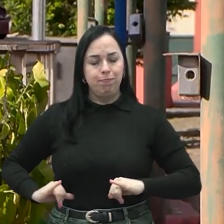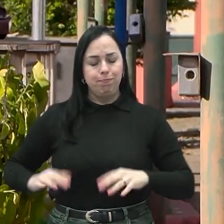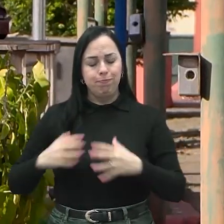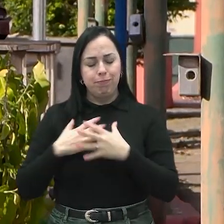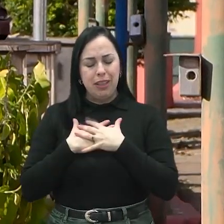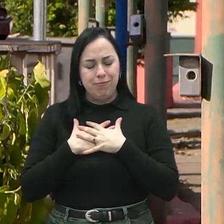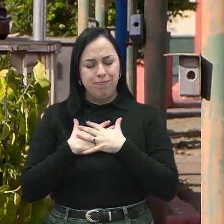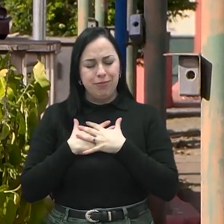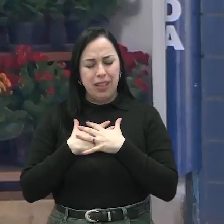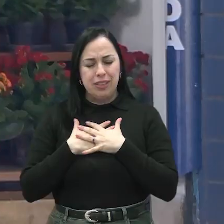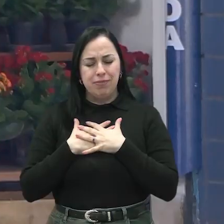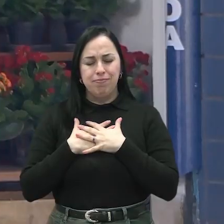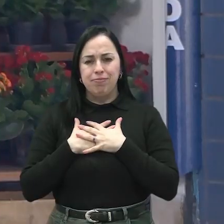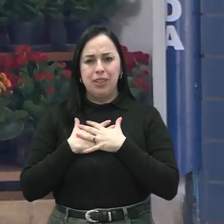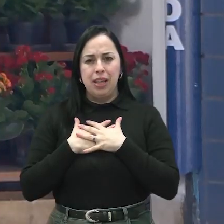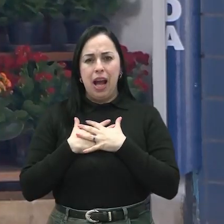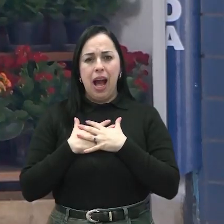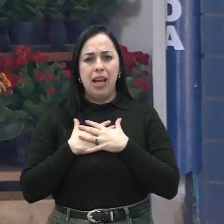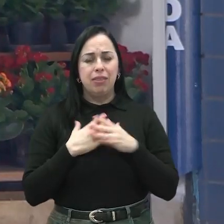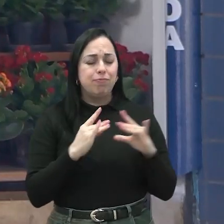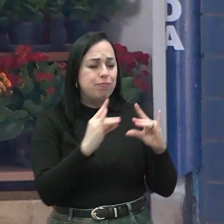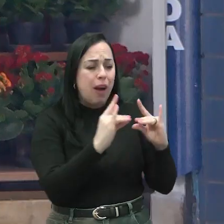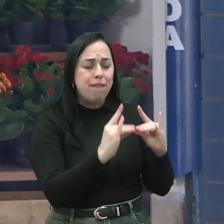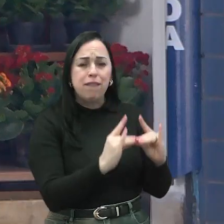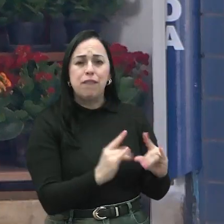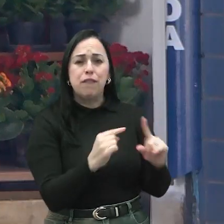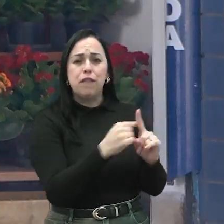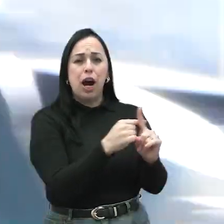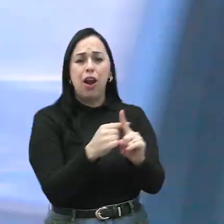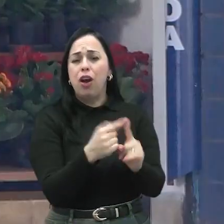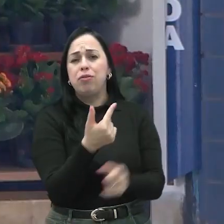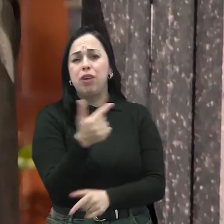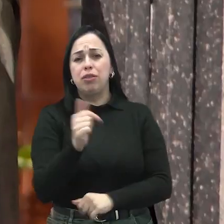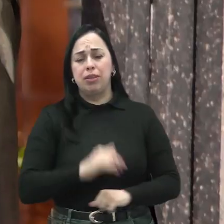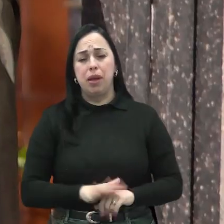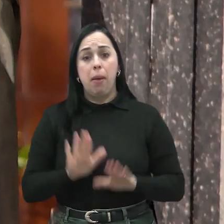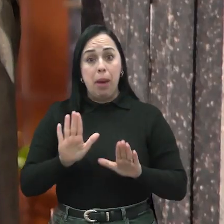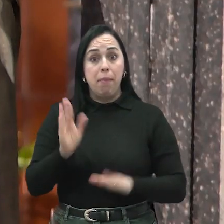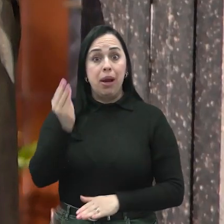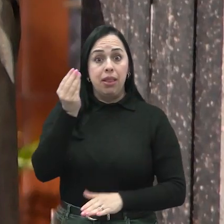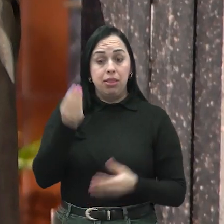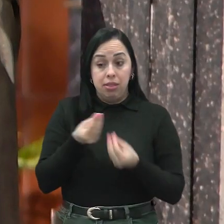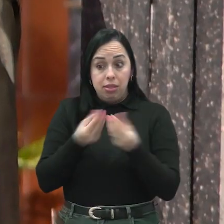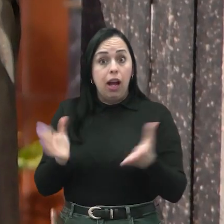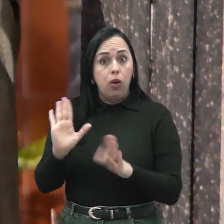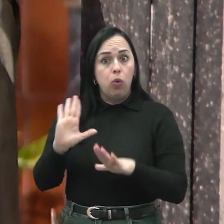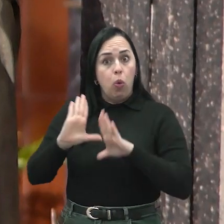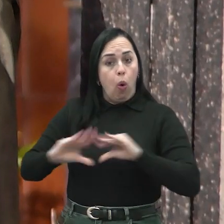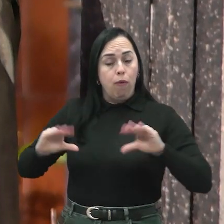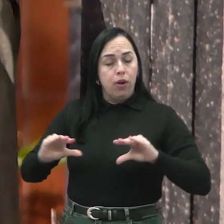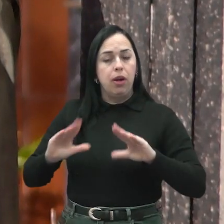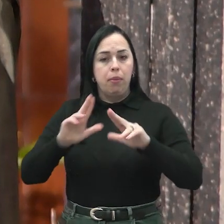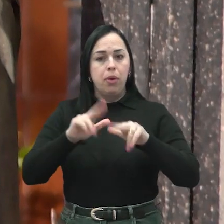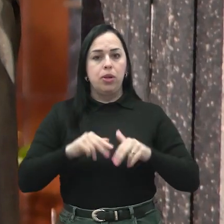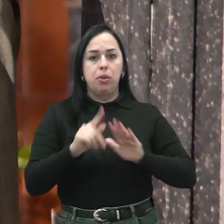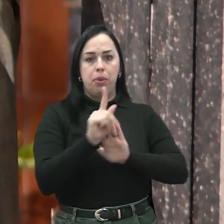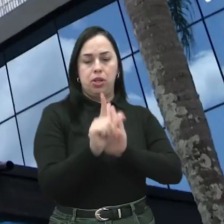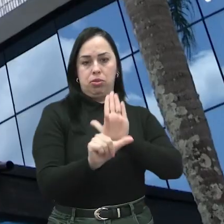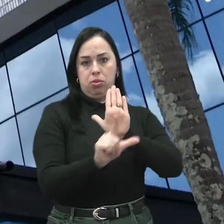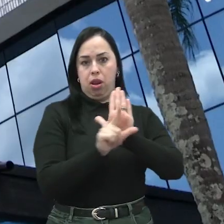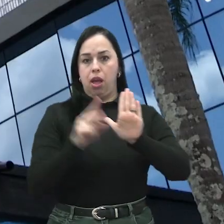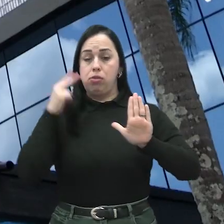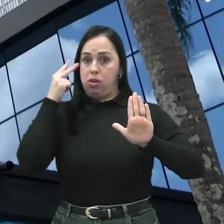essa situação sentem falta de uma despedida digna. Para garantir mais conforto nesse